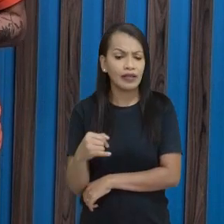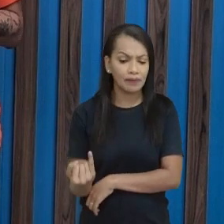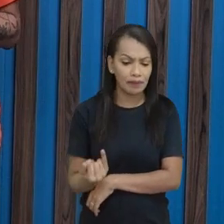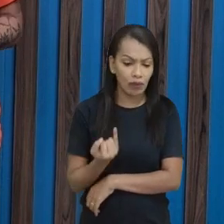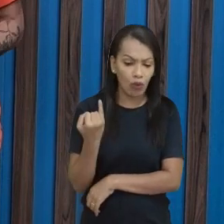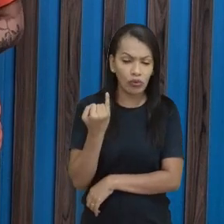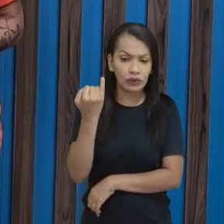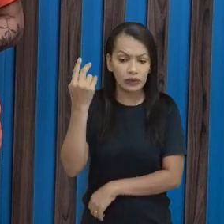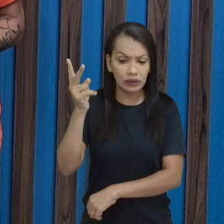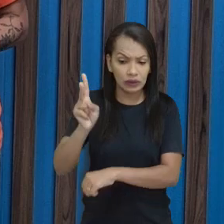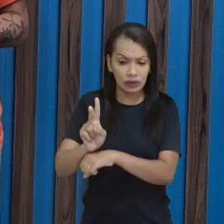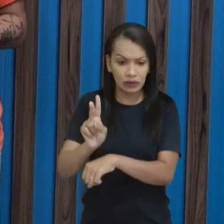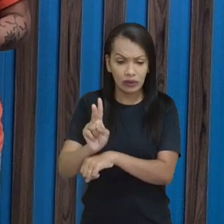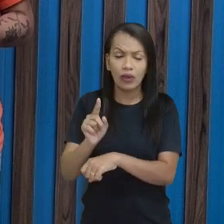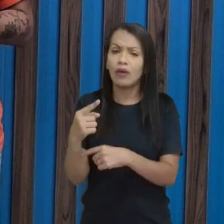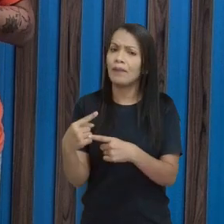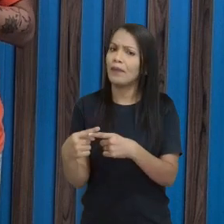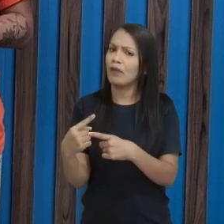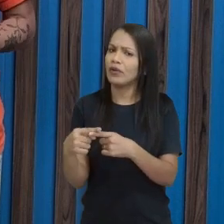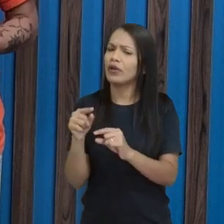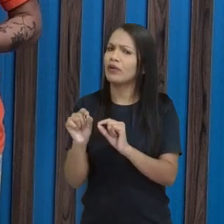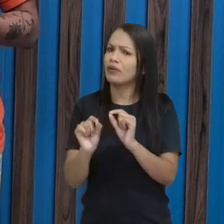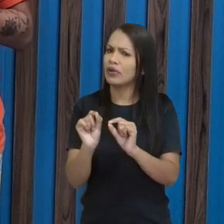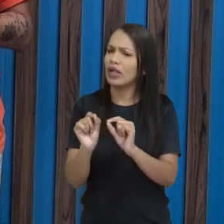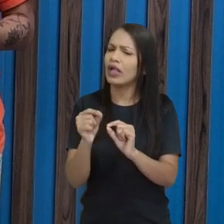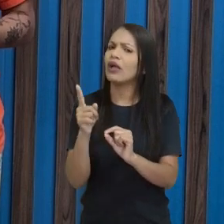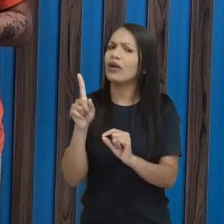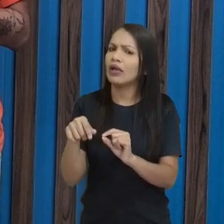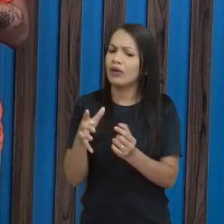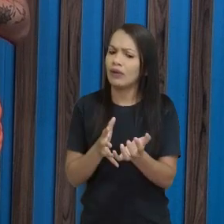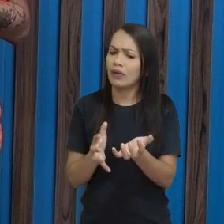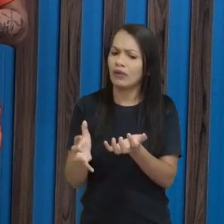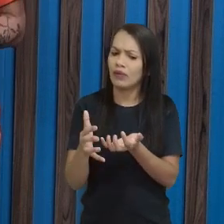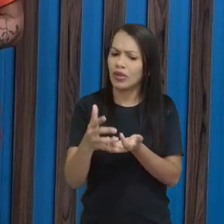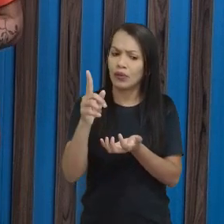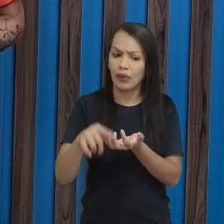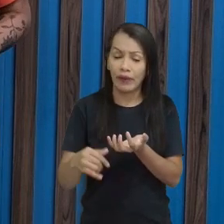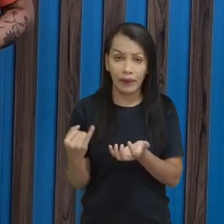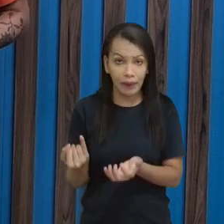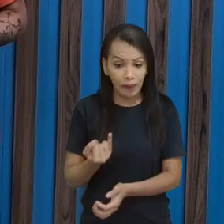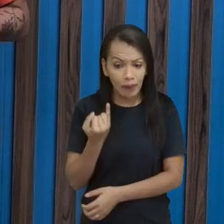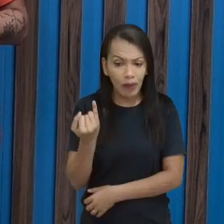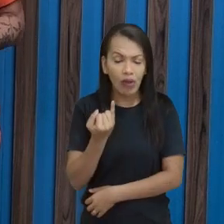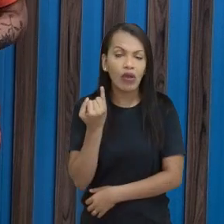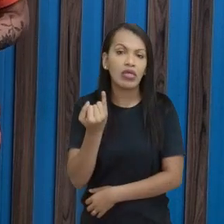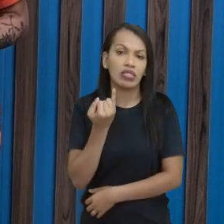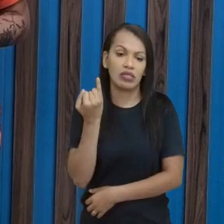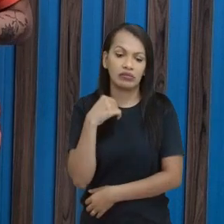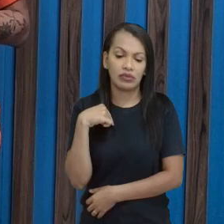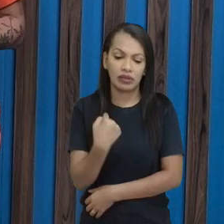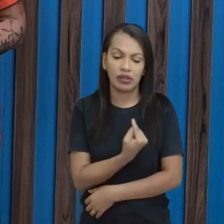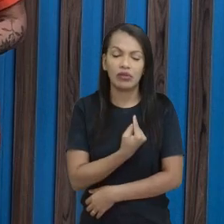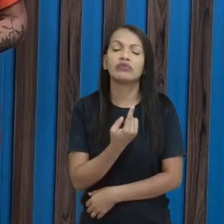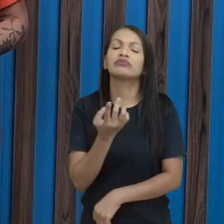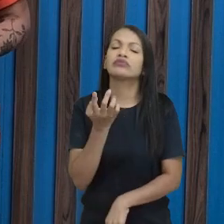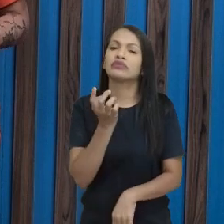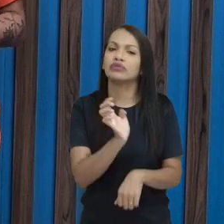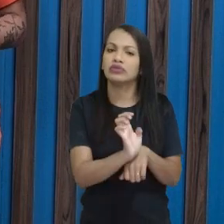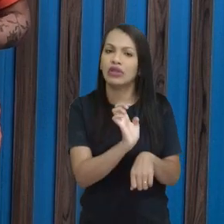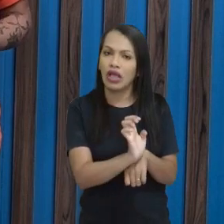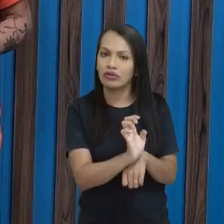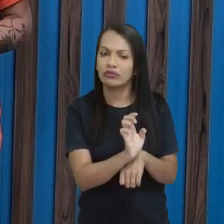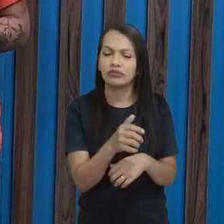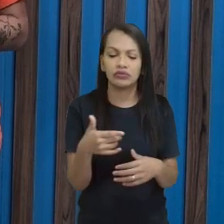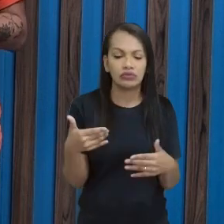importância de preservá-lo, né, porque afinal de contas, esse rio é importante, né, na formação da nossa cidade,